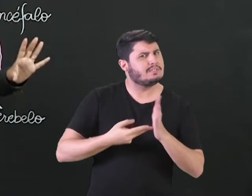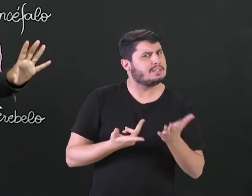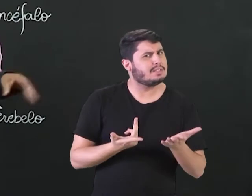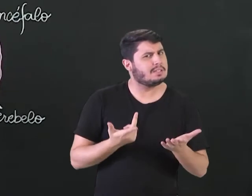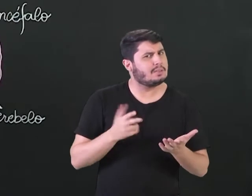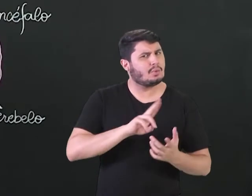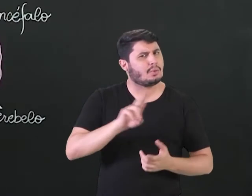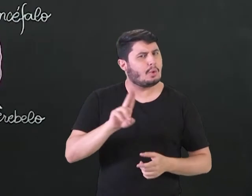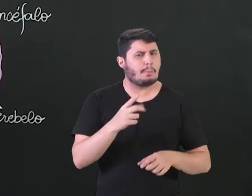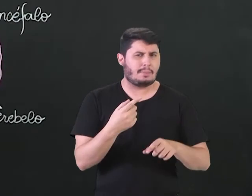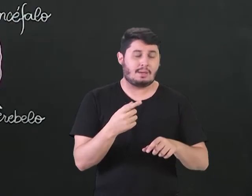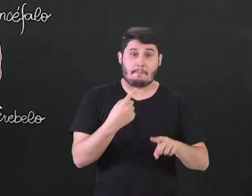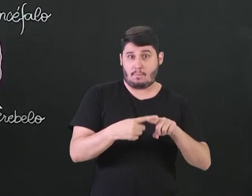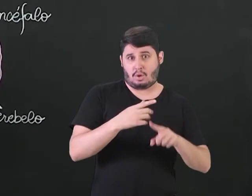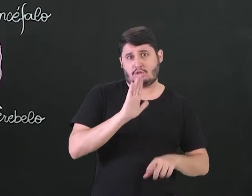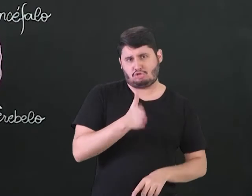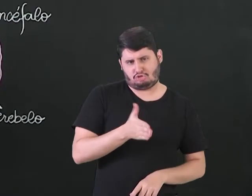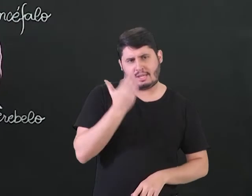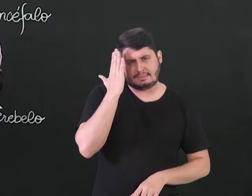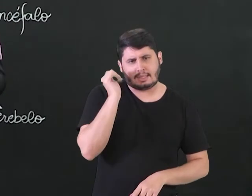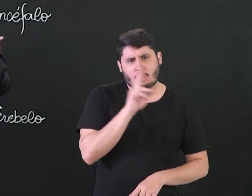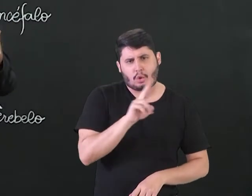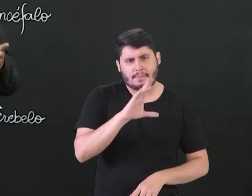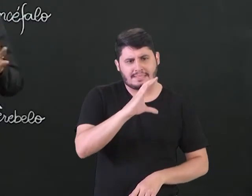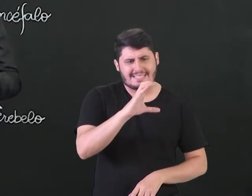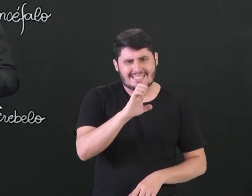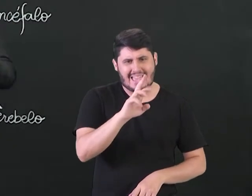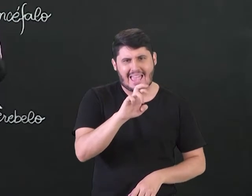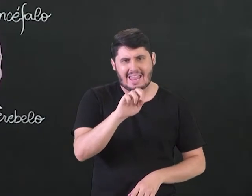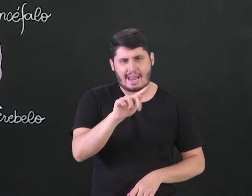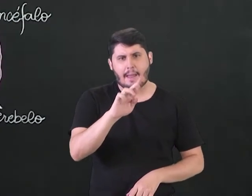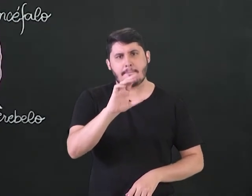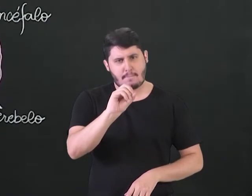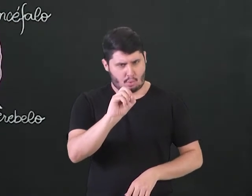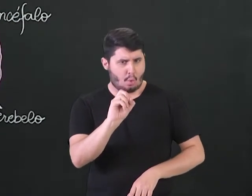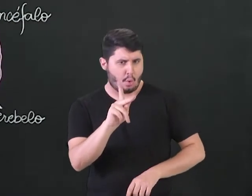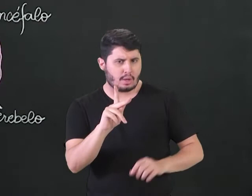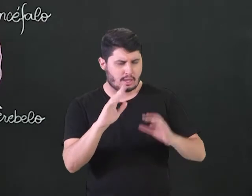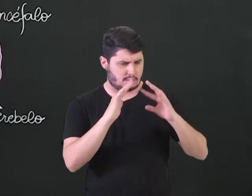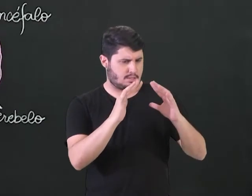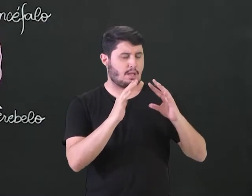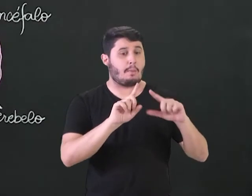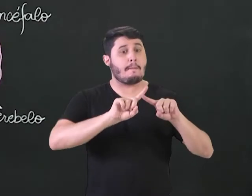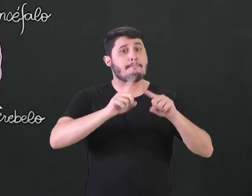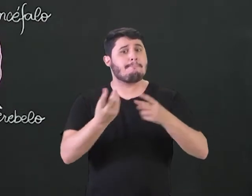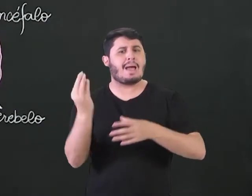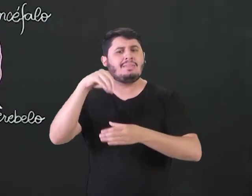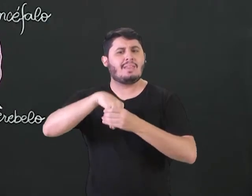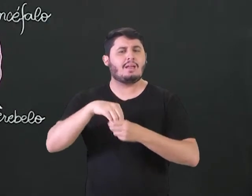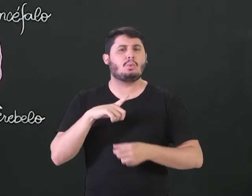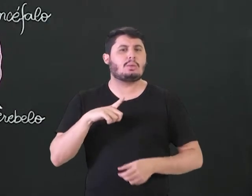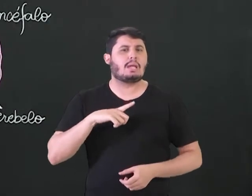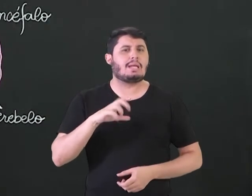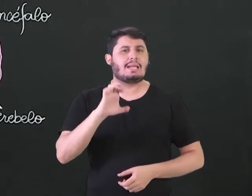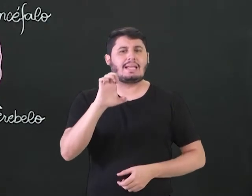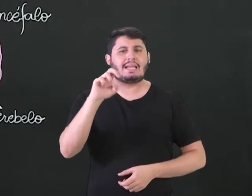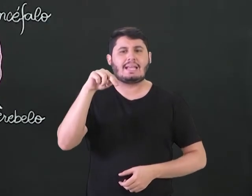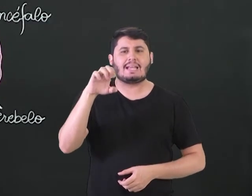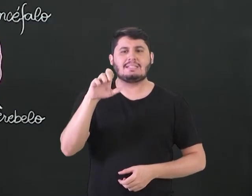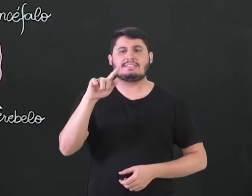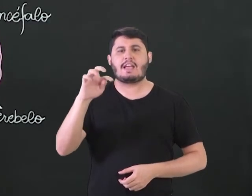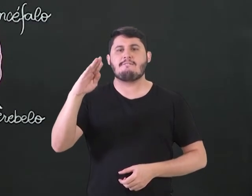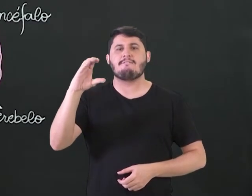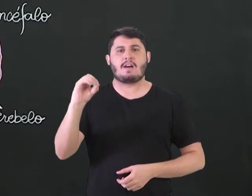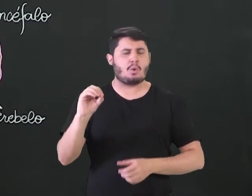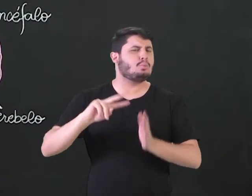novo nome do cérebro? Não. Quando a gente fala de encéfalo, eu tô falando de todo o conteúdo que tem na sua cabeça. Eu pergunto